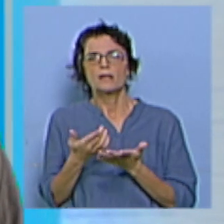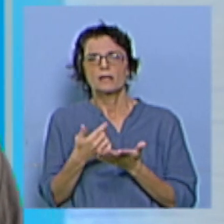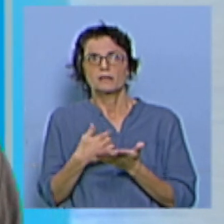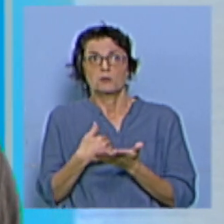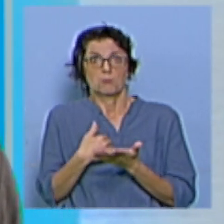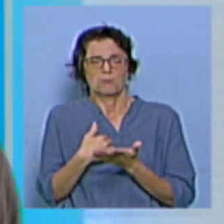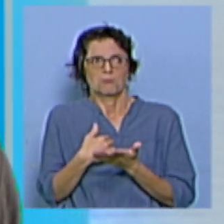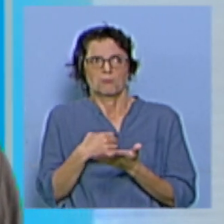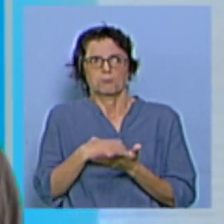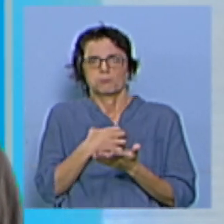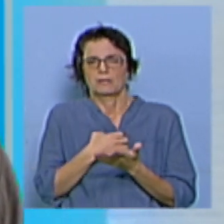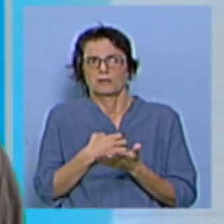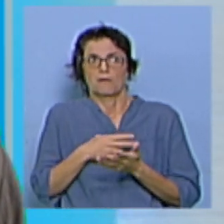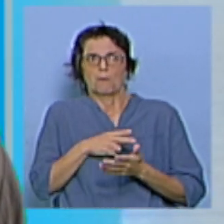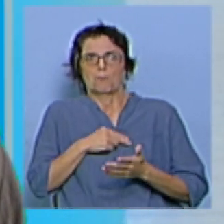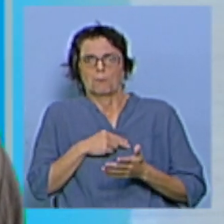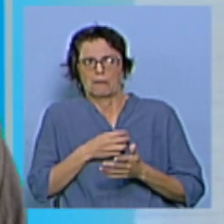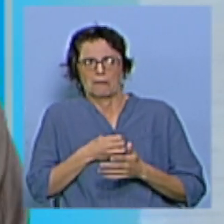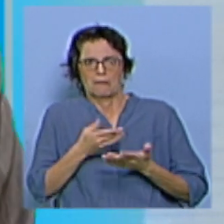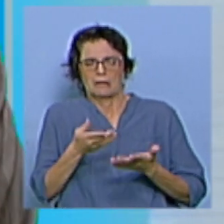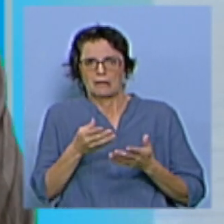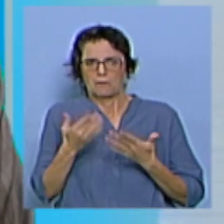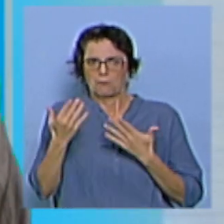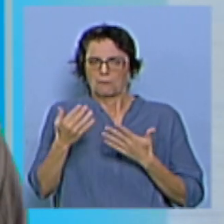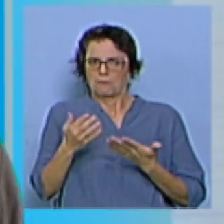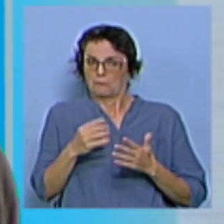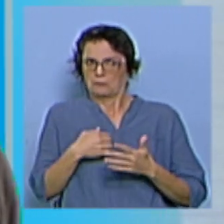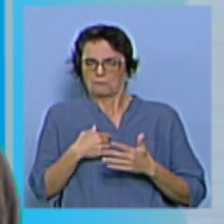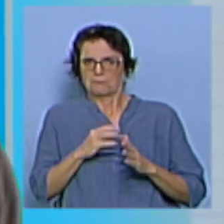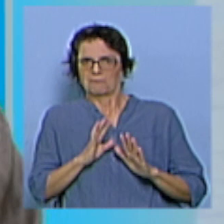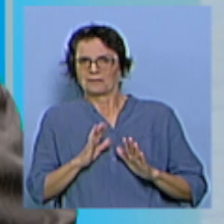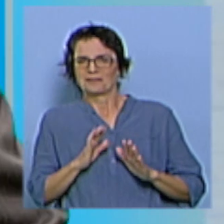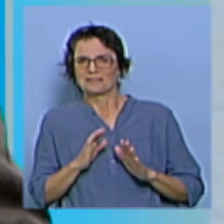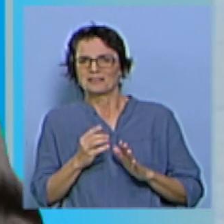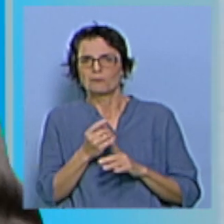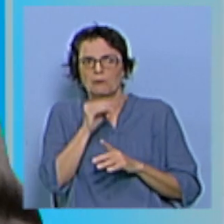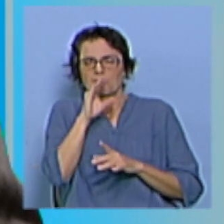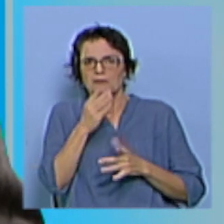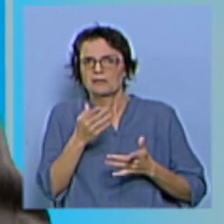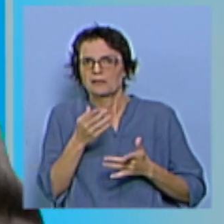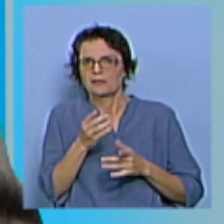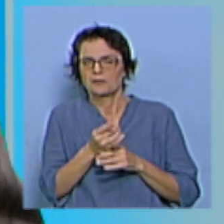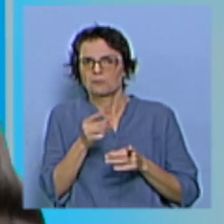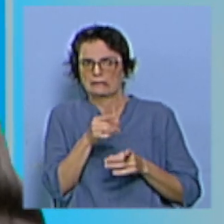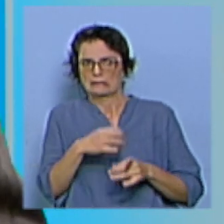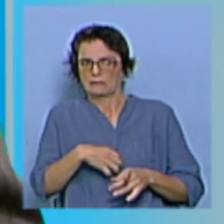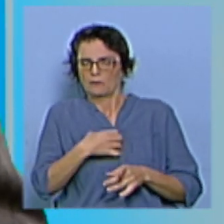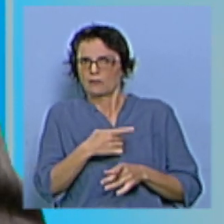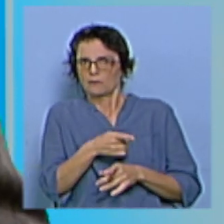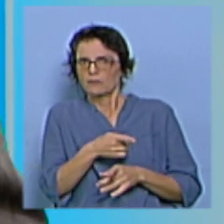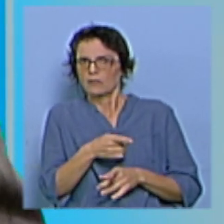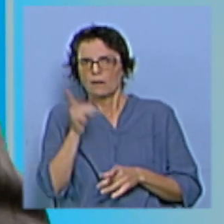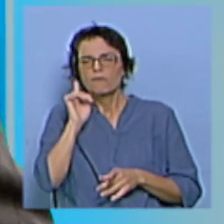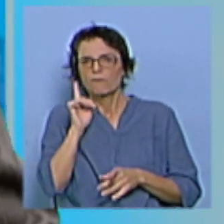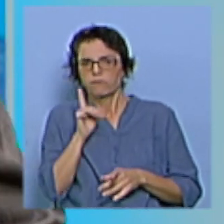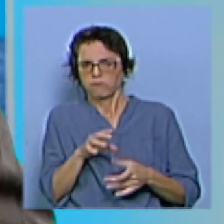sinto minimamente merecedor de tamanha distinção, tendo em conta o que é que ela significa e quais são os